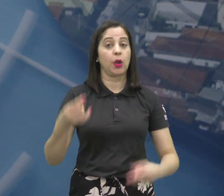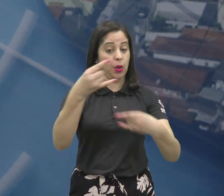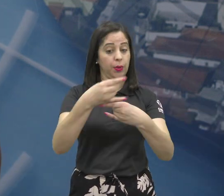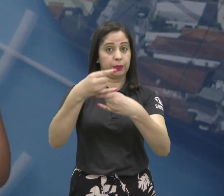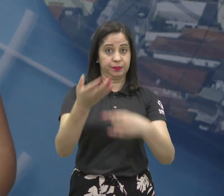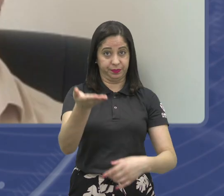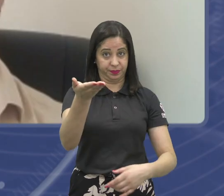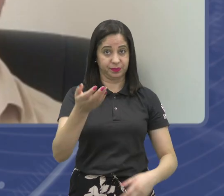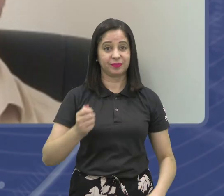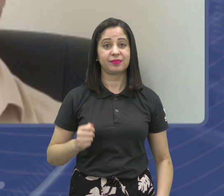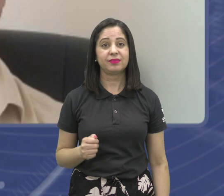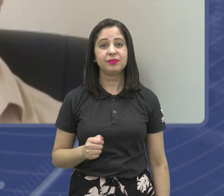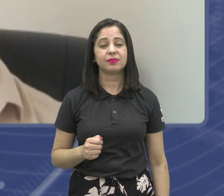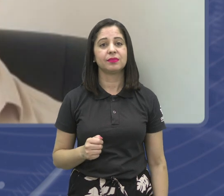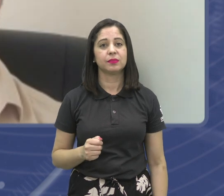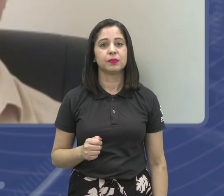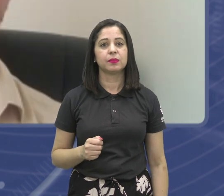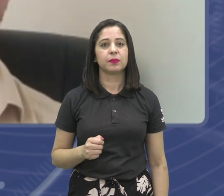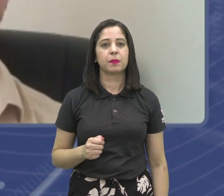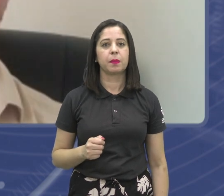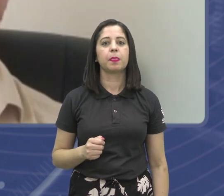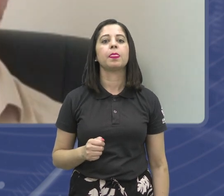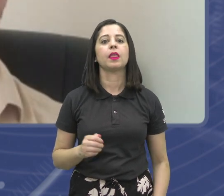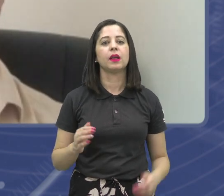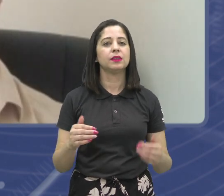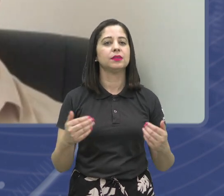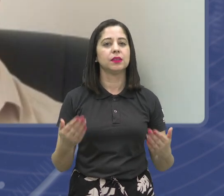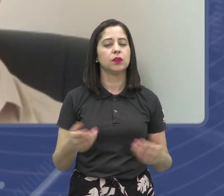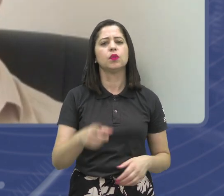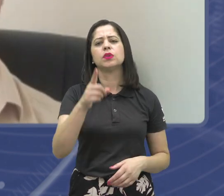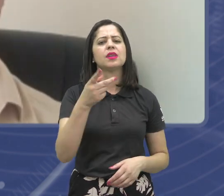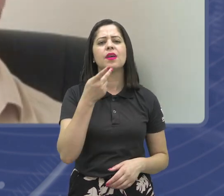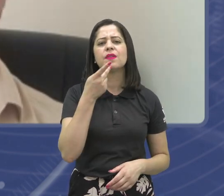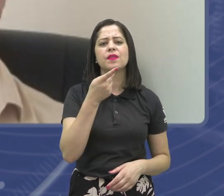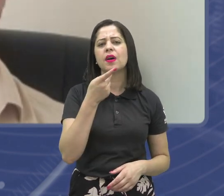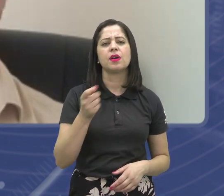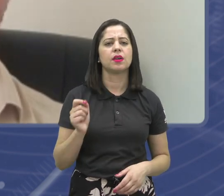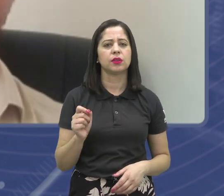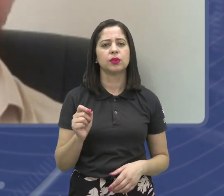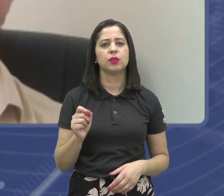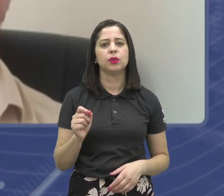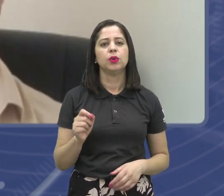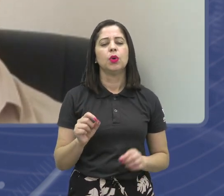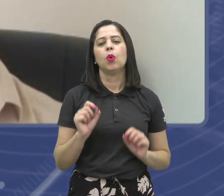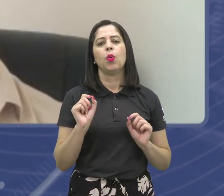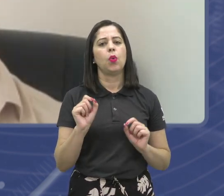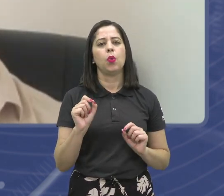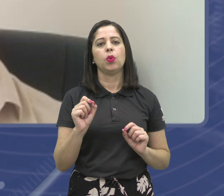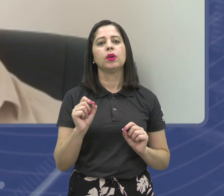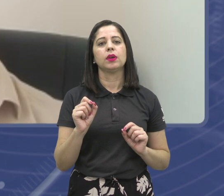Rafael, na nossa última interação, a gente falava sobre o bem-estar que está